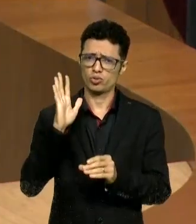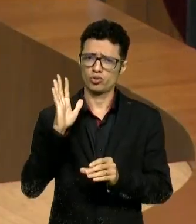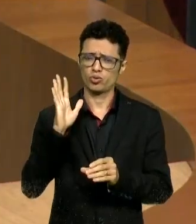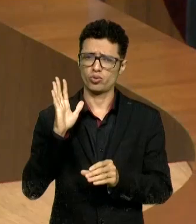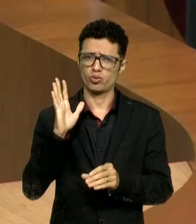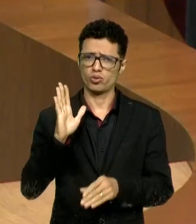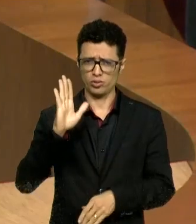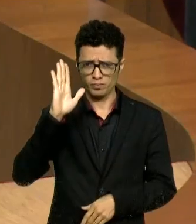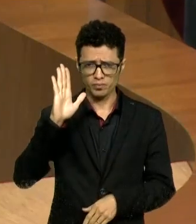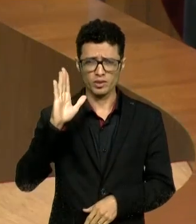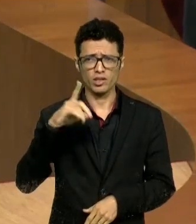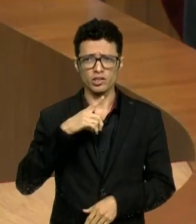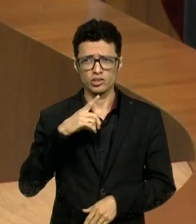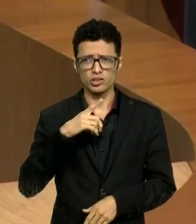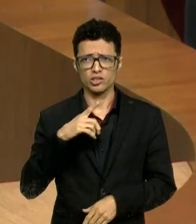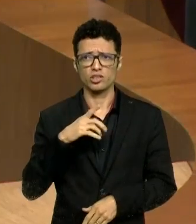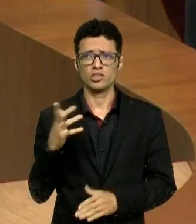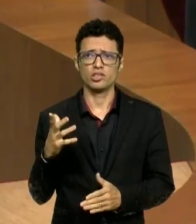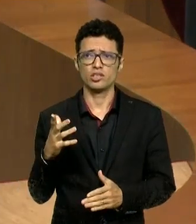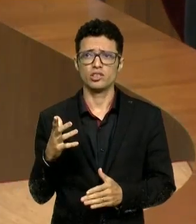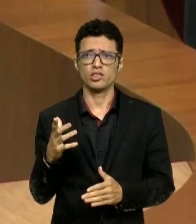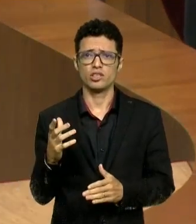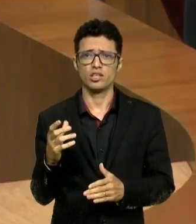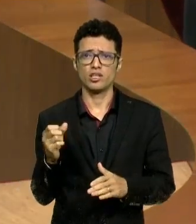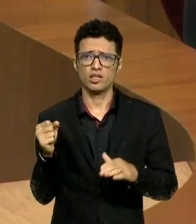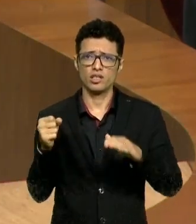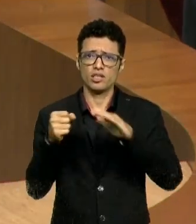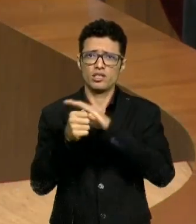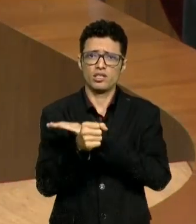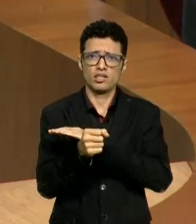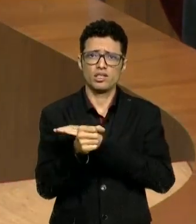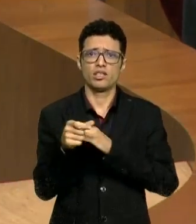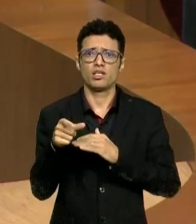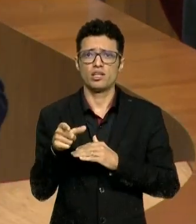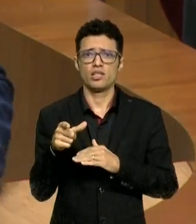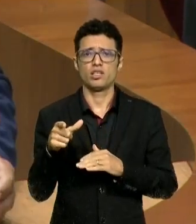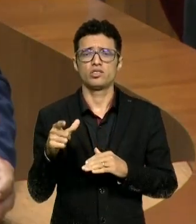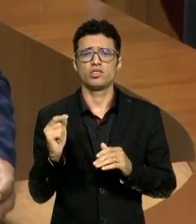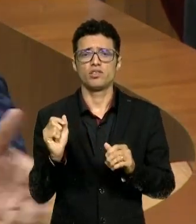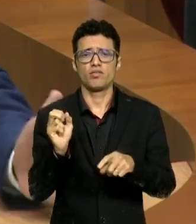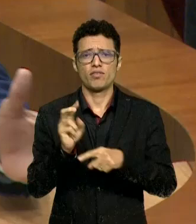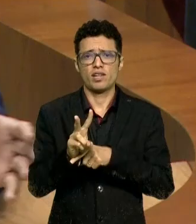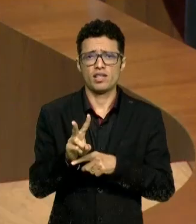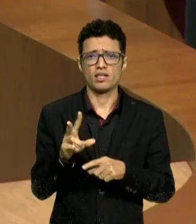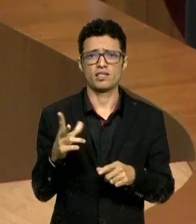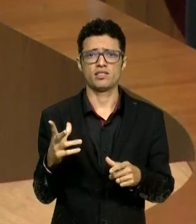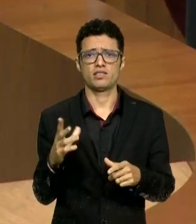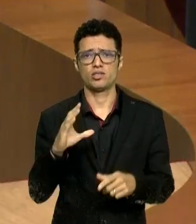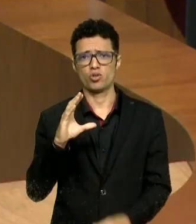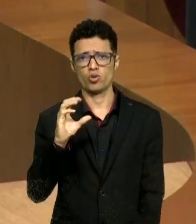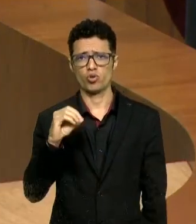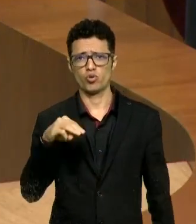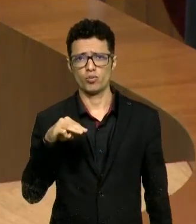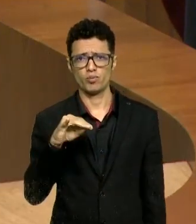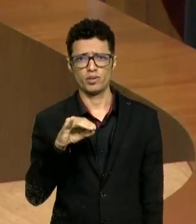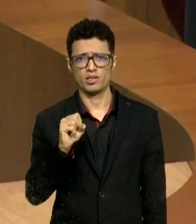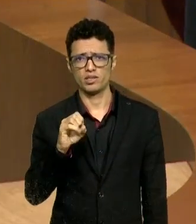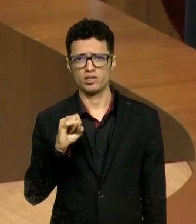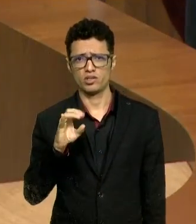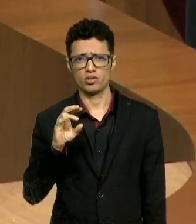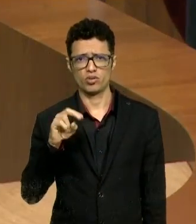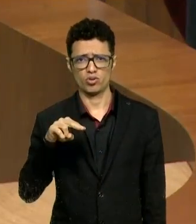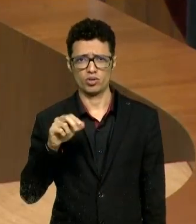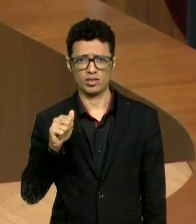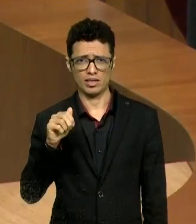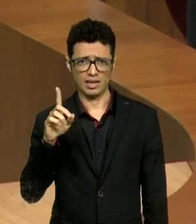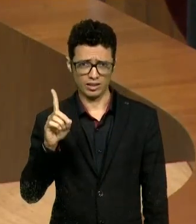cargos. Da diminuição de cargos comissionados. Da diminuição de secretarias. O enxugamento da